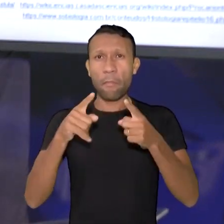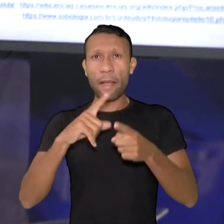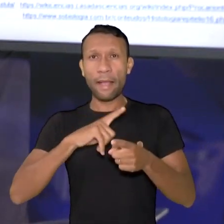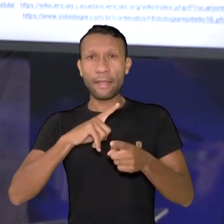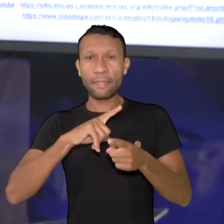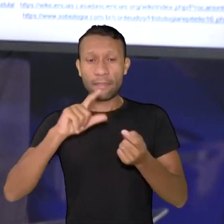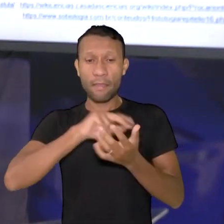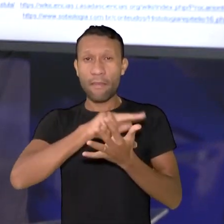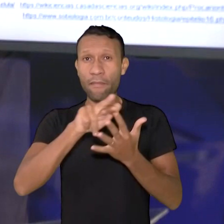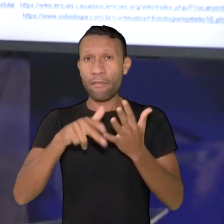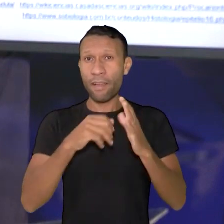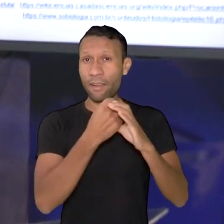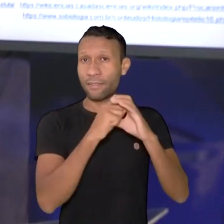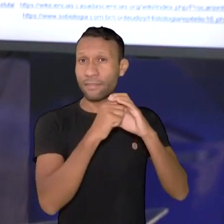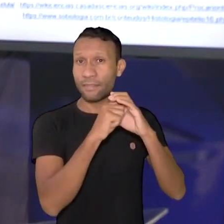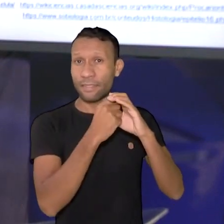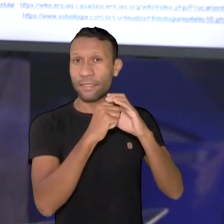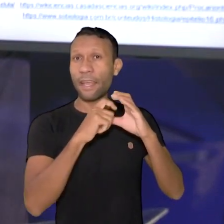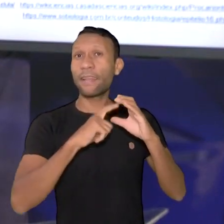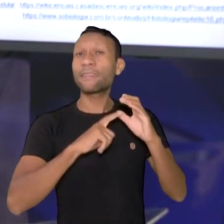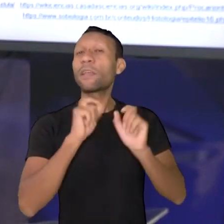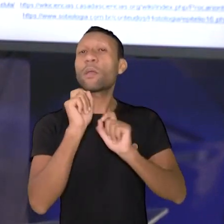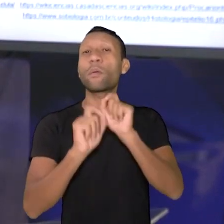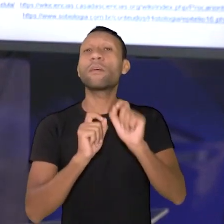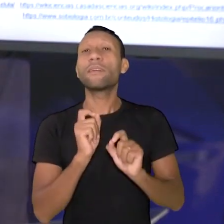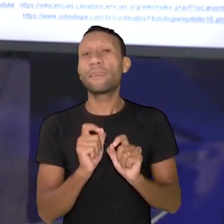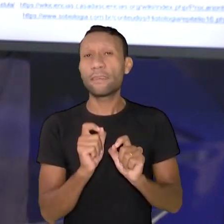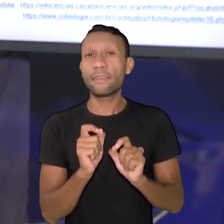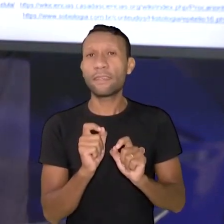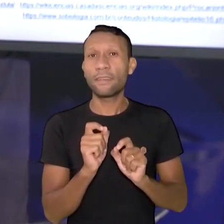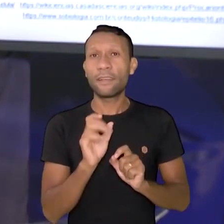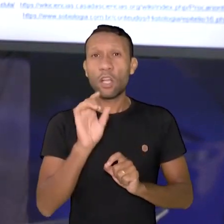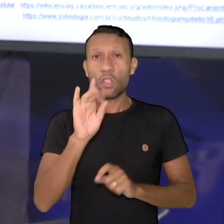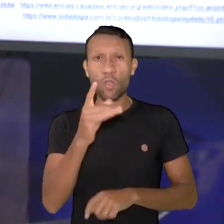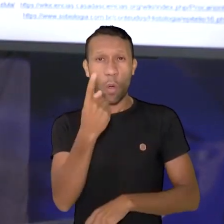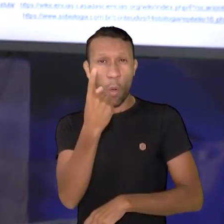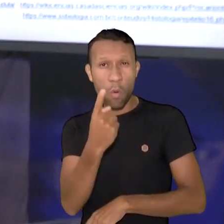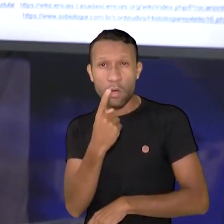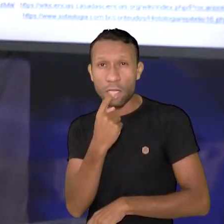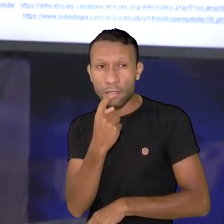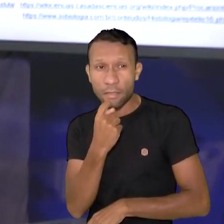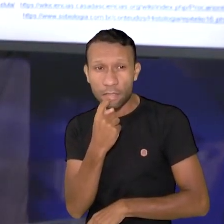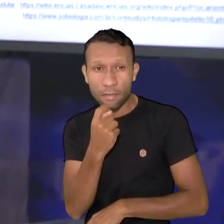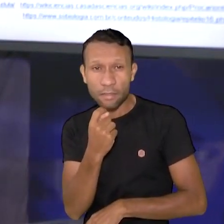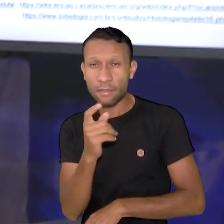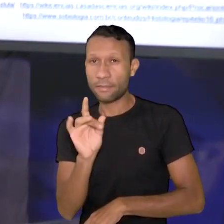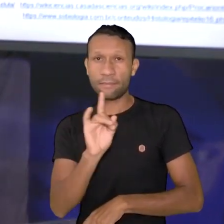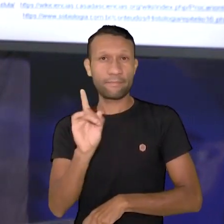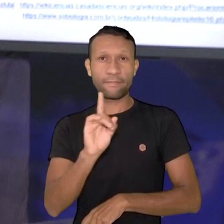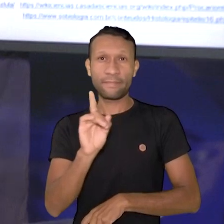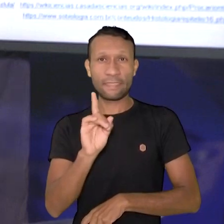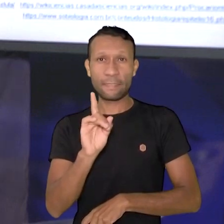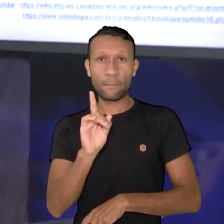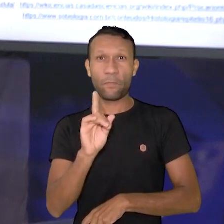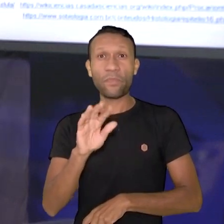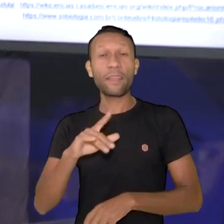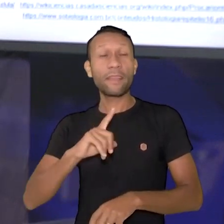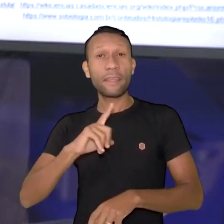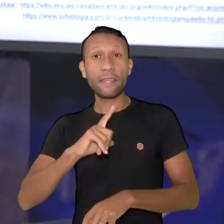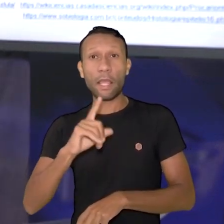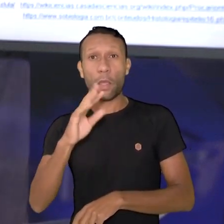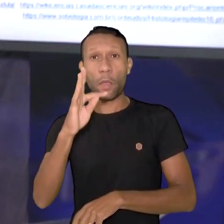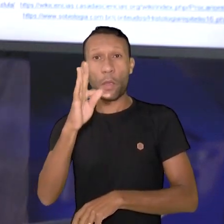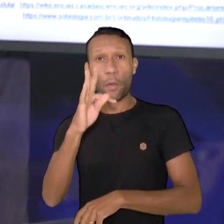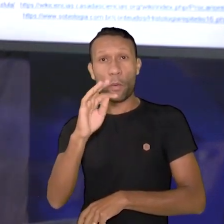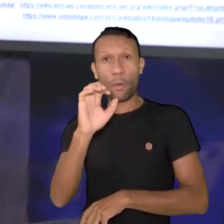tipos celulares diferentes, o que eu vou ter na realidade não vai ser só um sangue. O sangue ele é chamado de tecido, porque